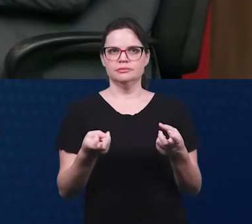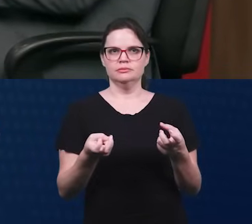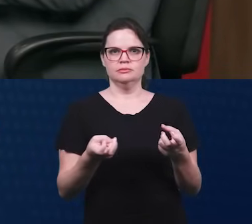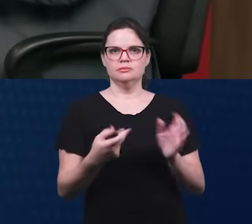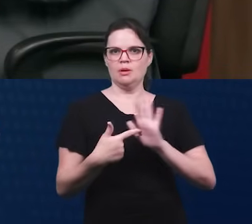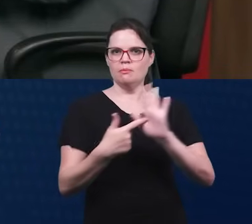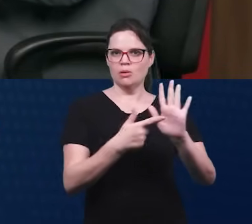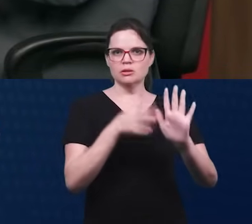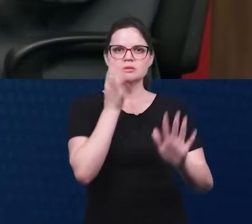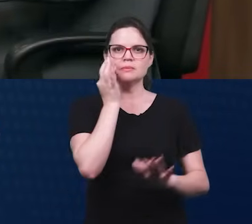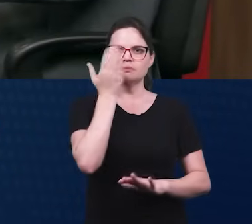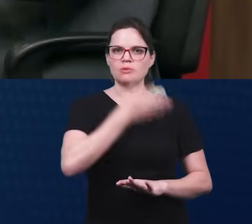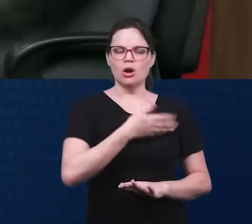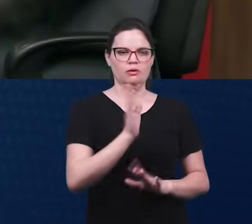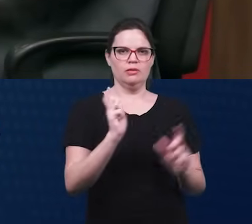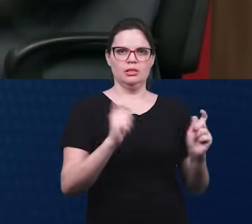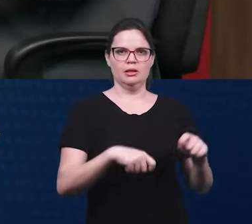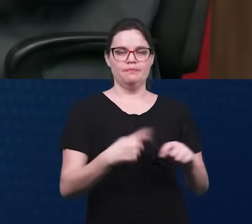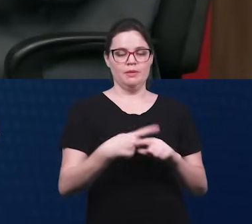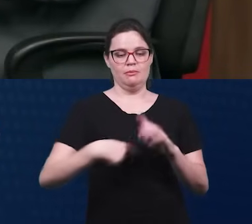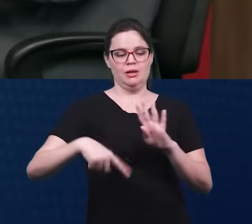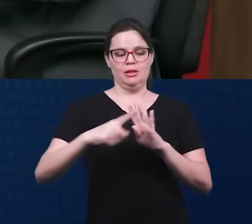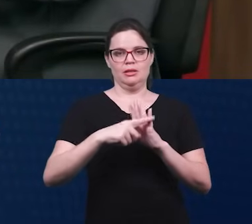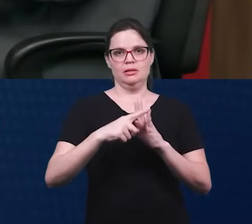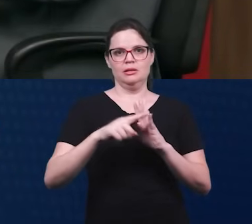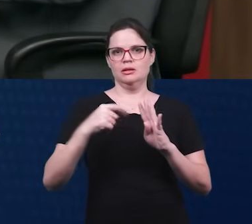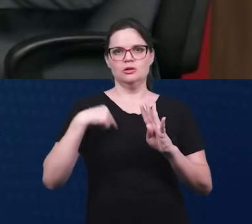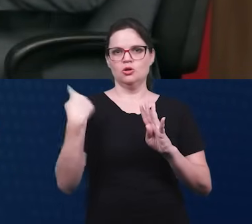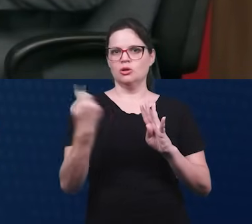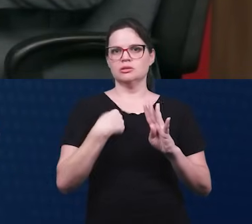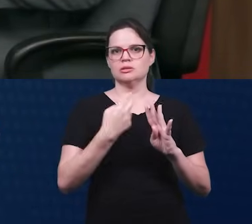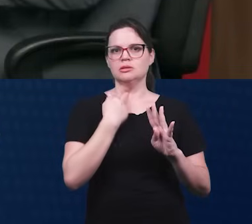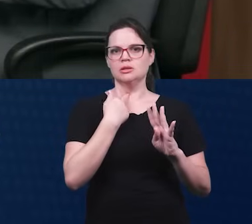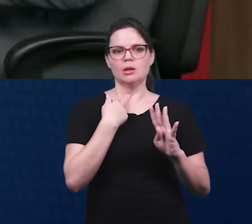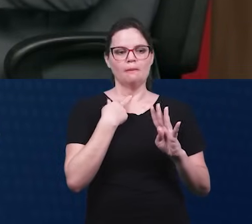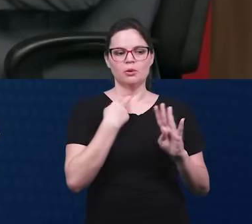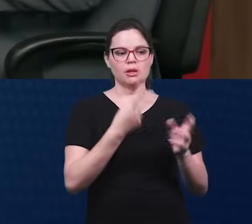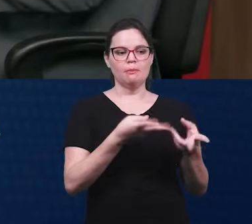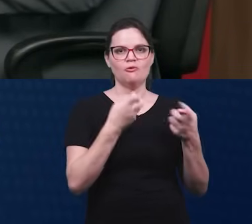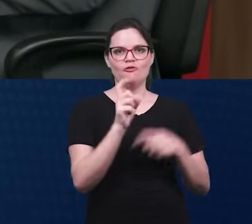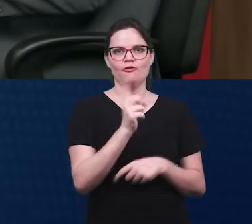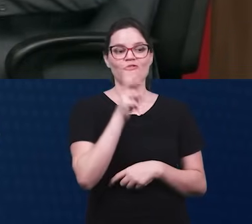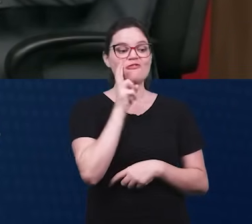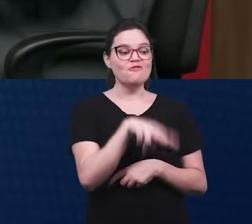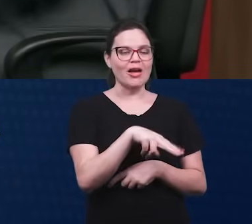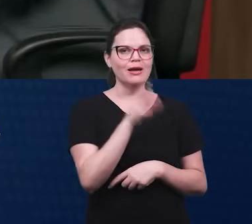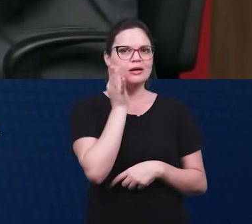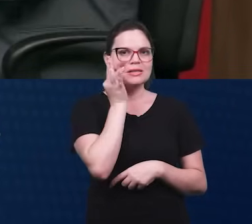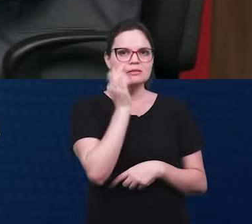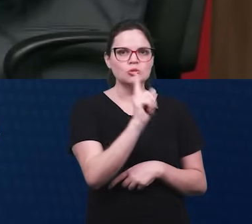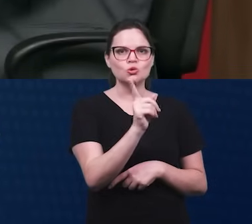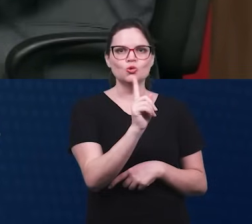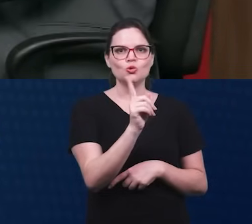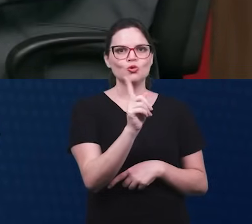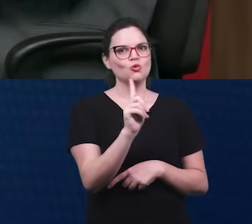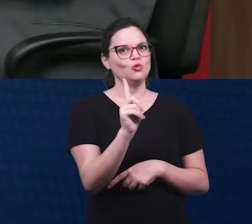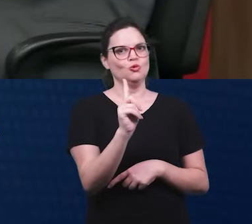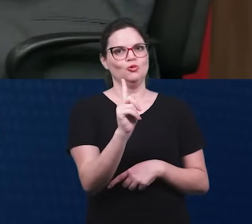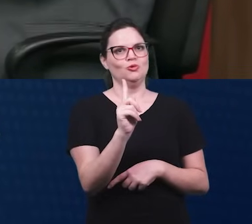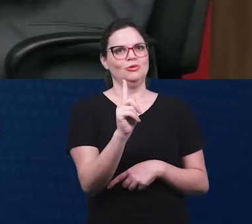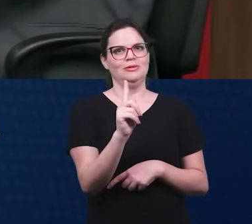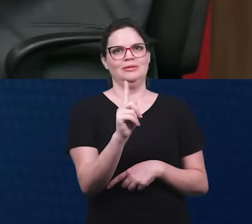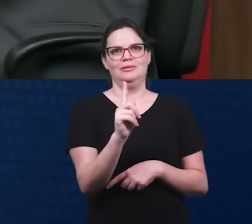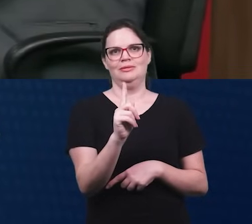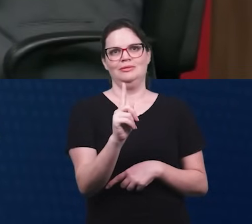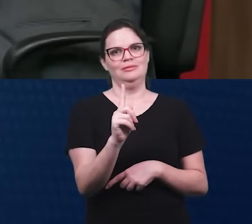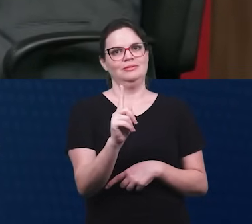que essas trombetas já tocaram. Só que na quarta trombeta, nós não podemos deixar para identificar o toque dela pelo seu